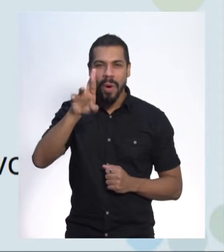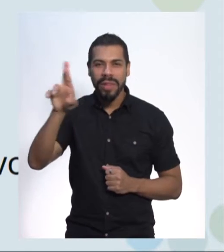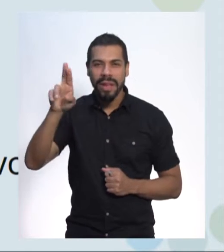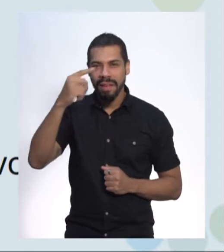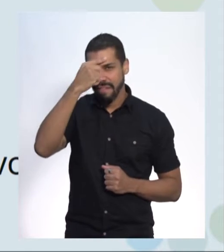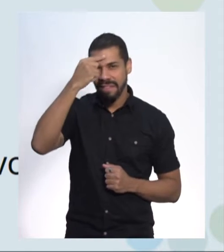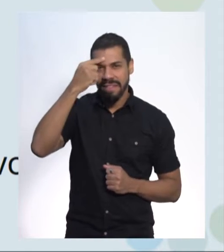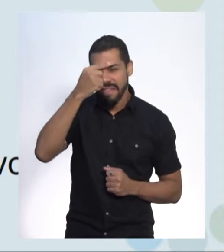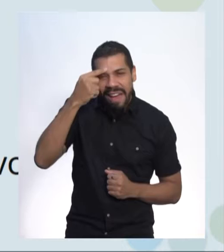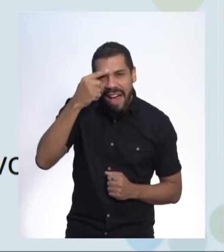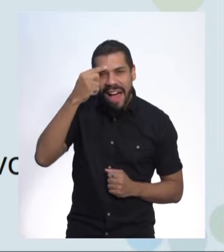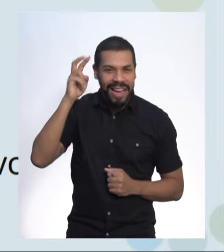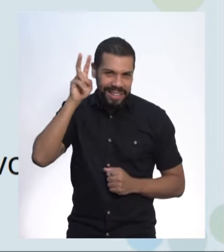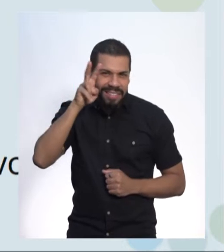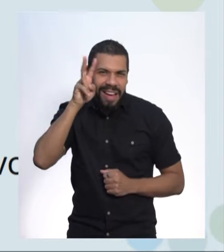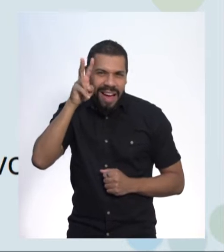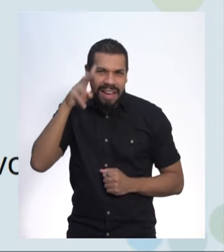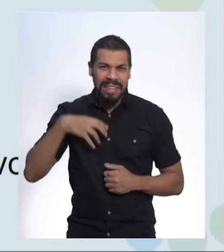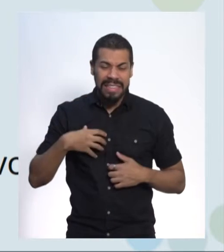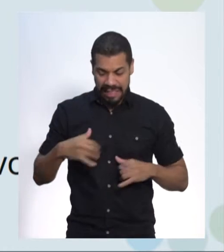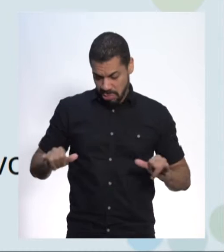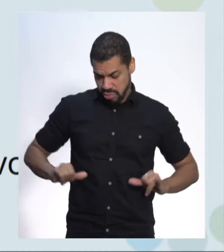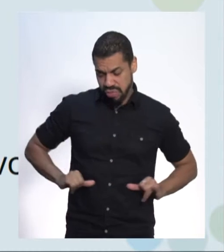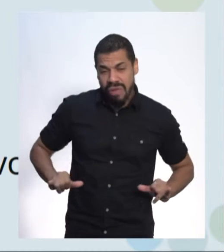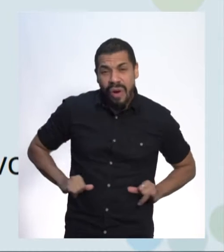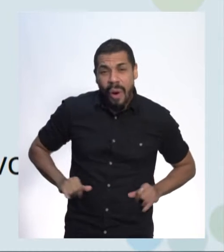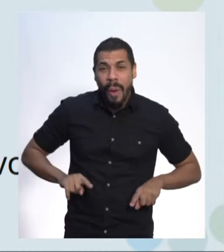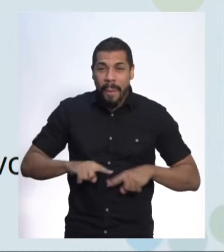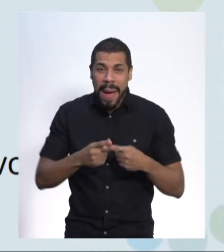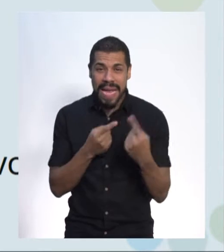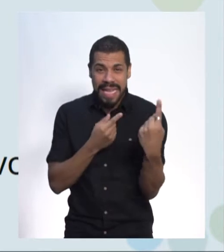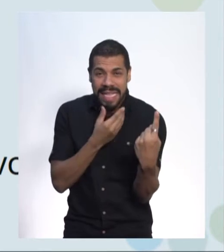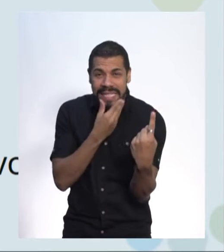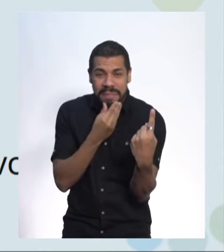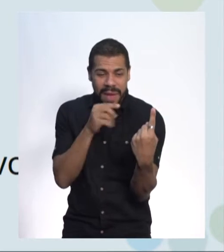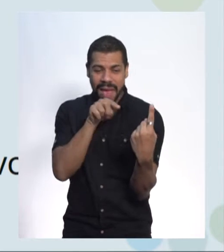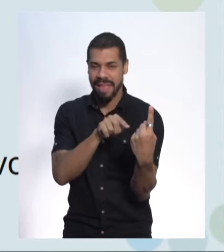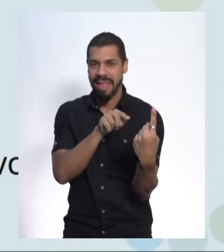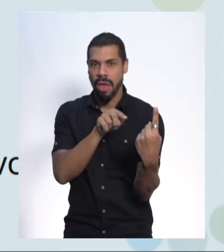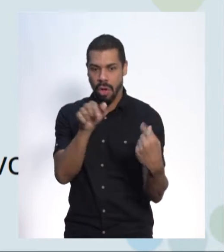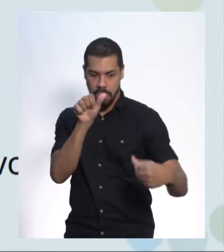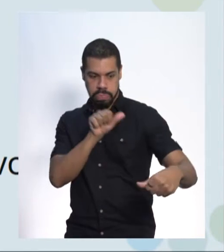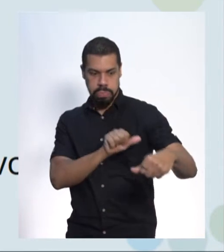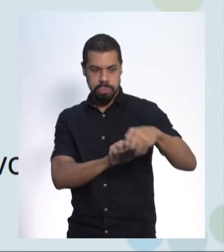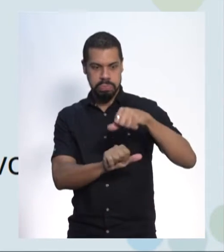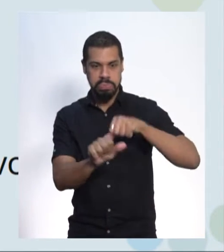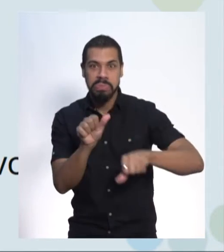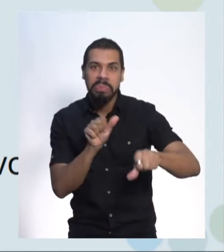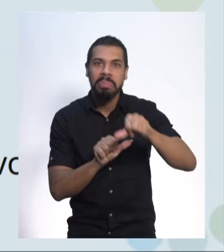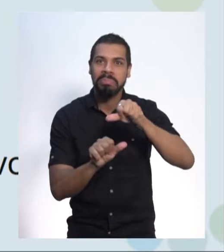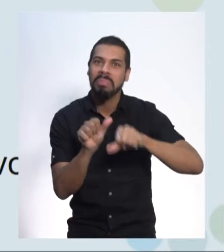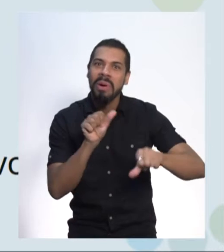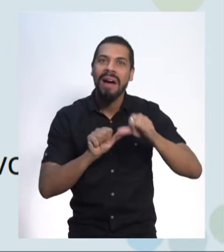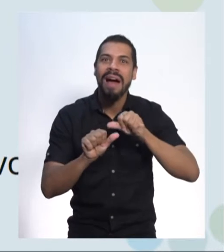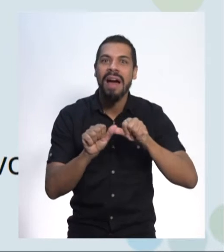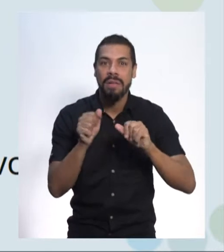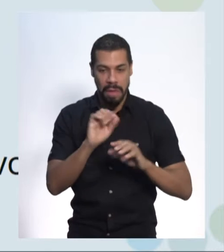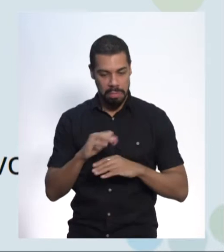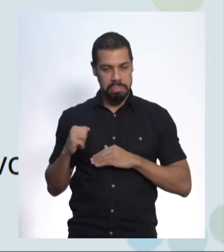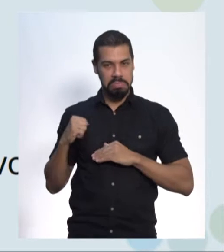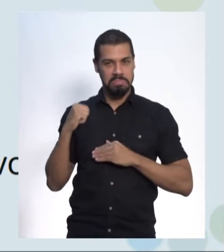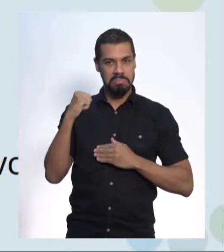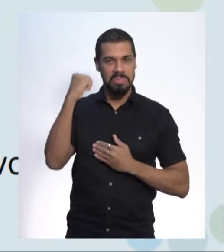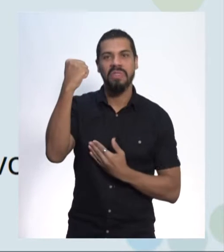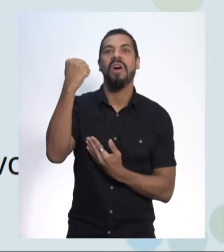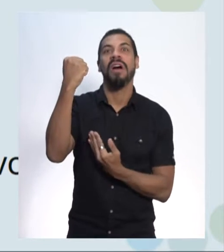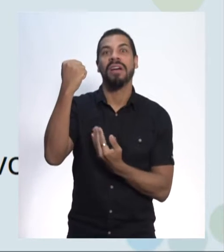cotidiana pacata, que sofre pra caramba, mas esse menino vai ser transformado, ele vai se tornar um herói. E a gente